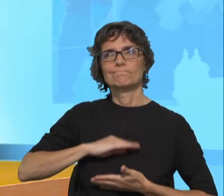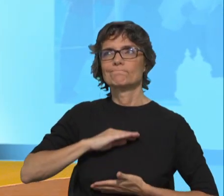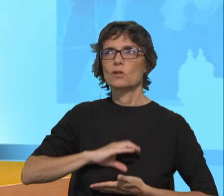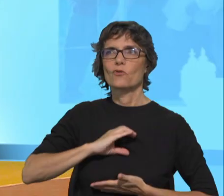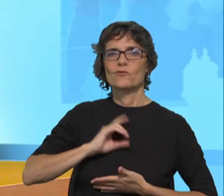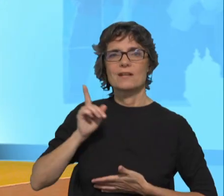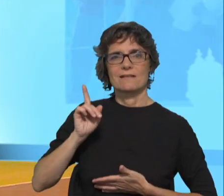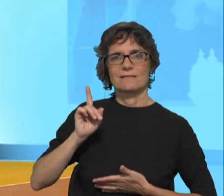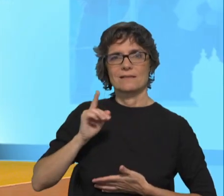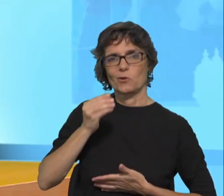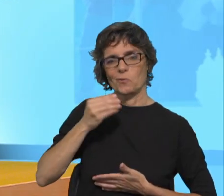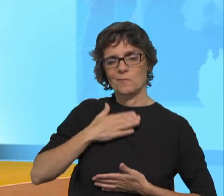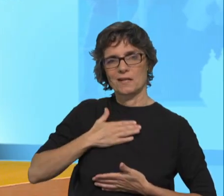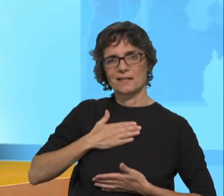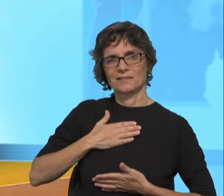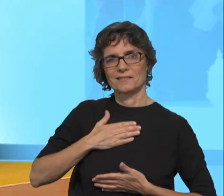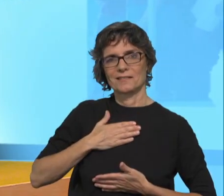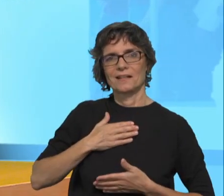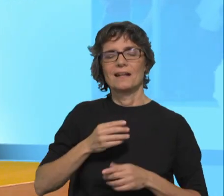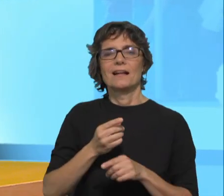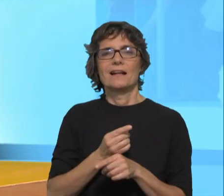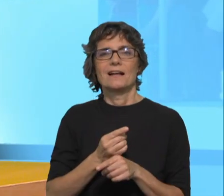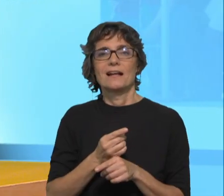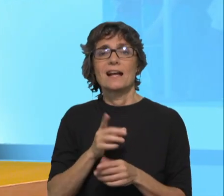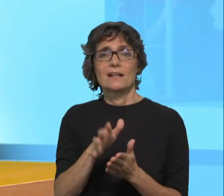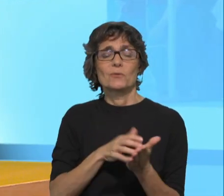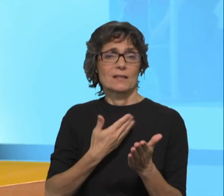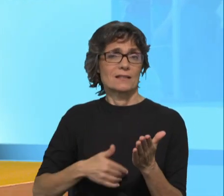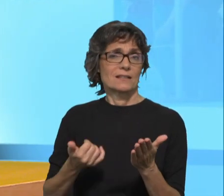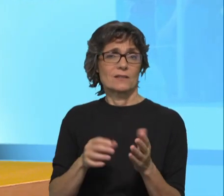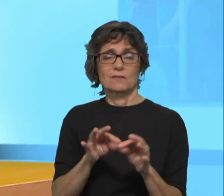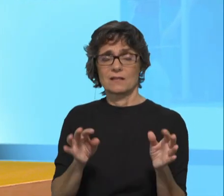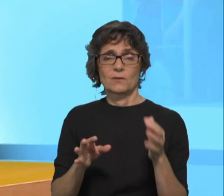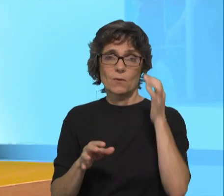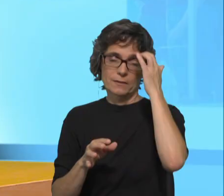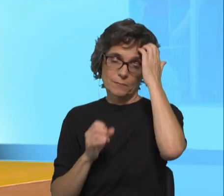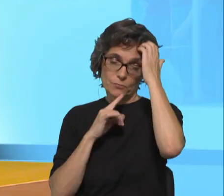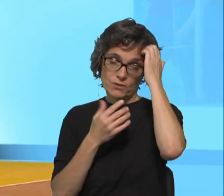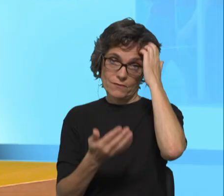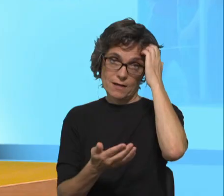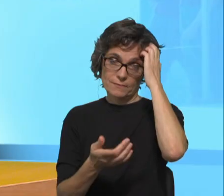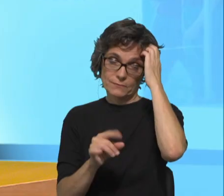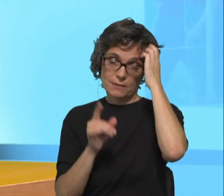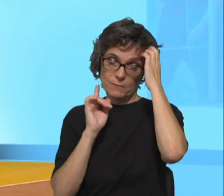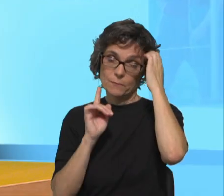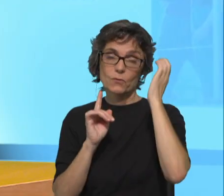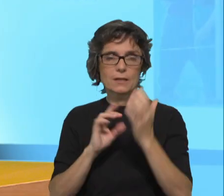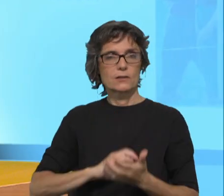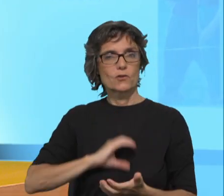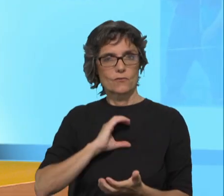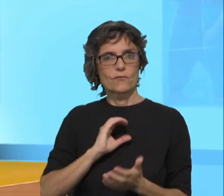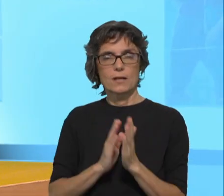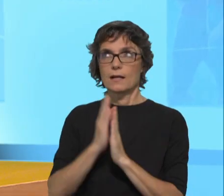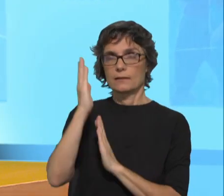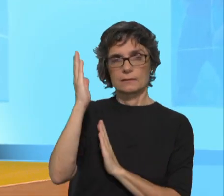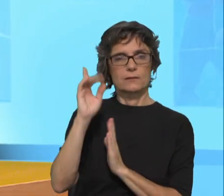também percebermos que já no Antigo Testamento era possível e era importante esta confiança no Deus,